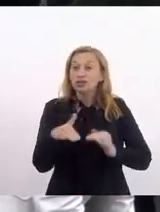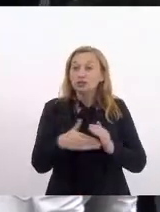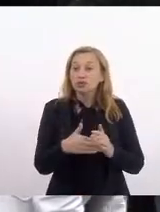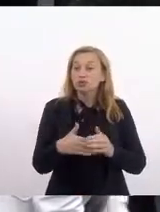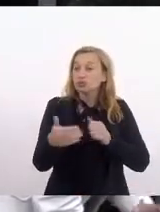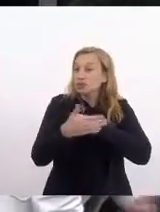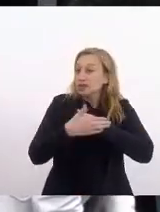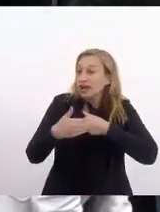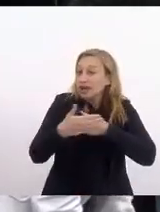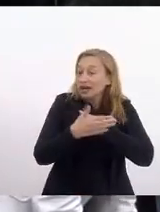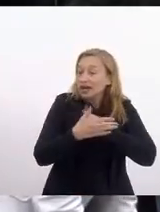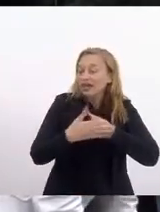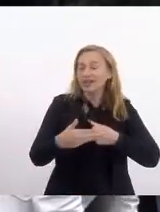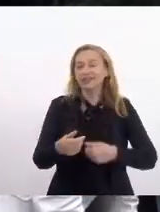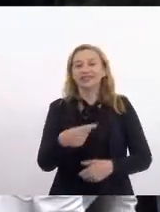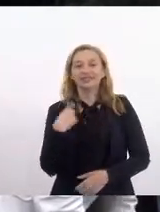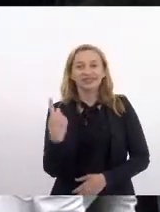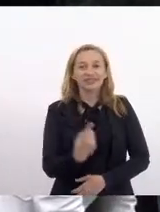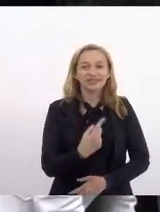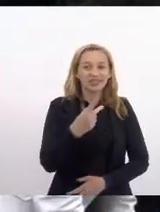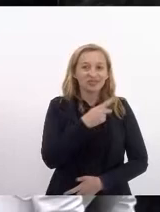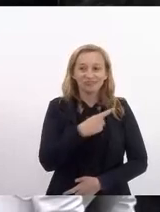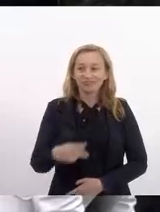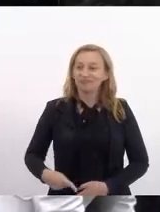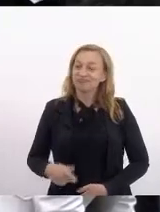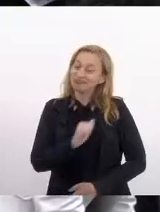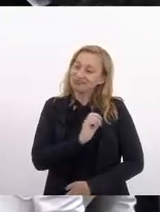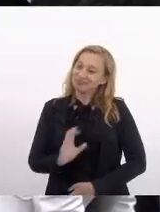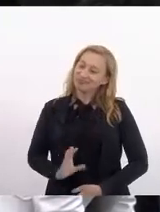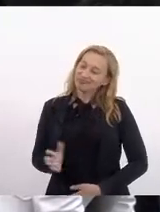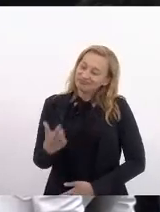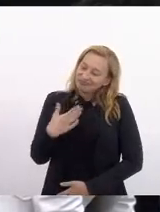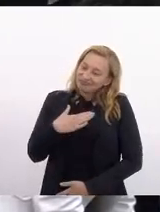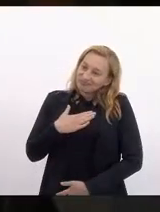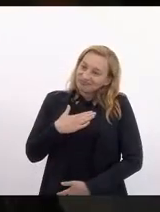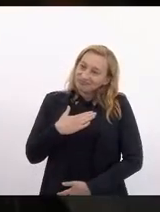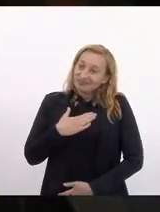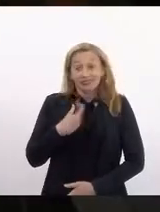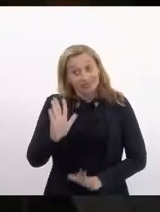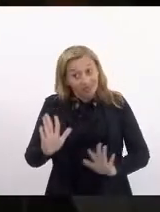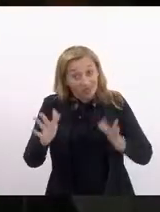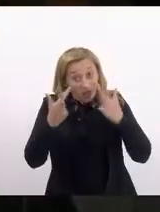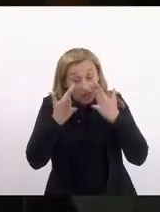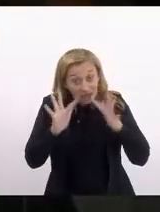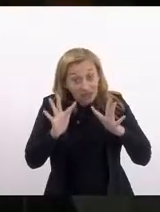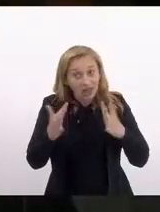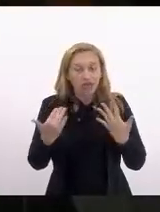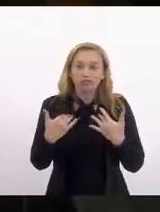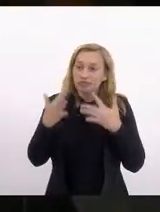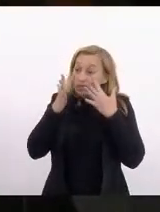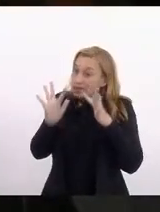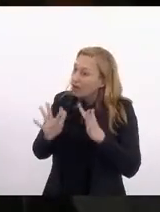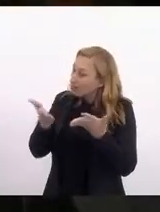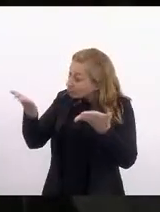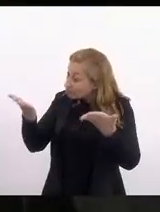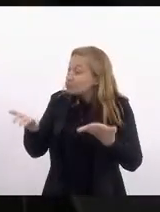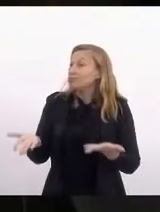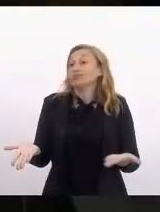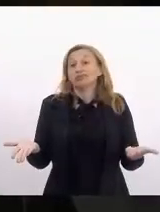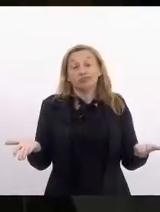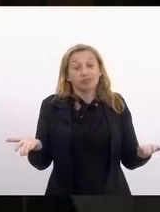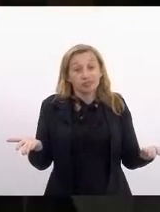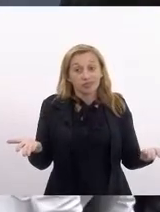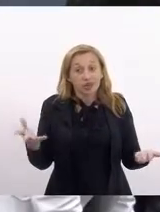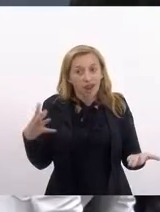carinho toda a gentileza do nosso Presidente André Ceciliano com a minha pessoa aqui atenção por favor aqui ó a